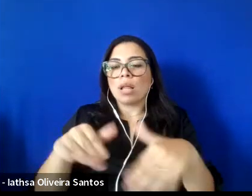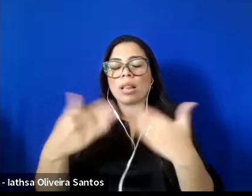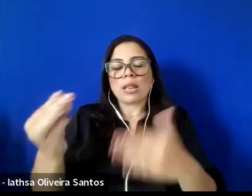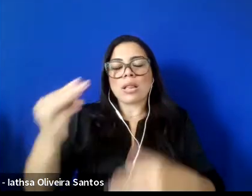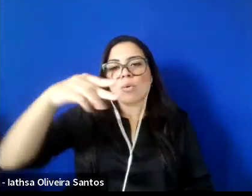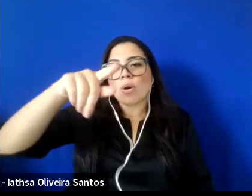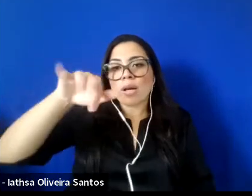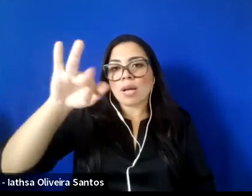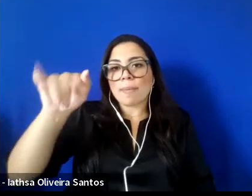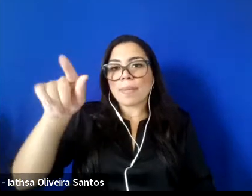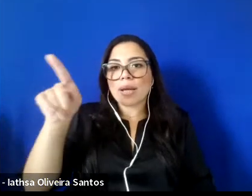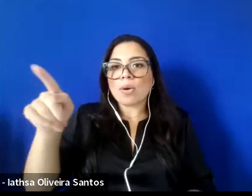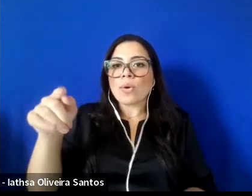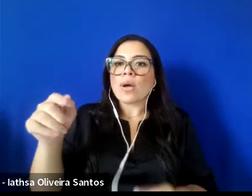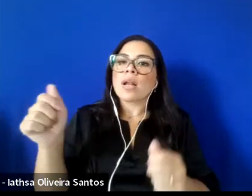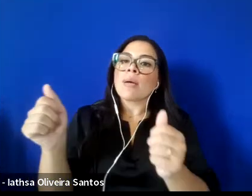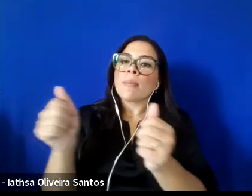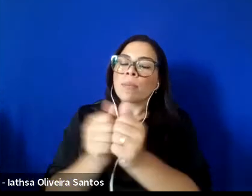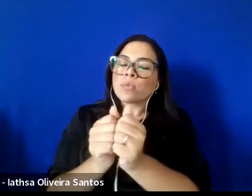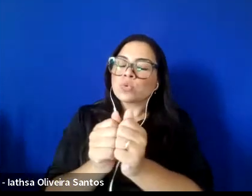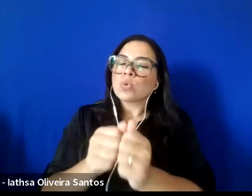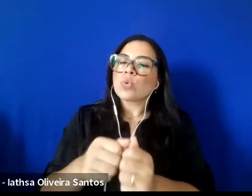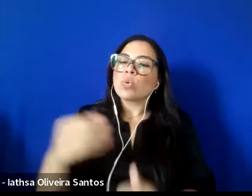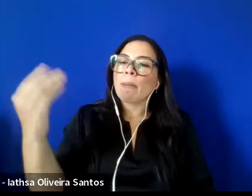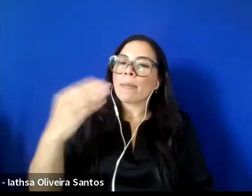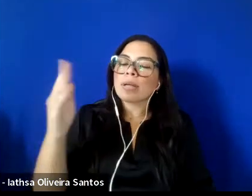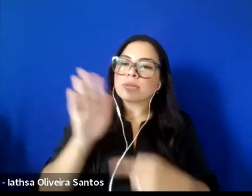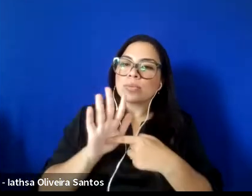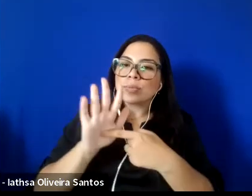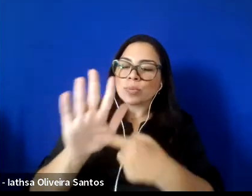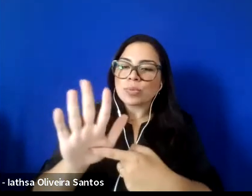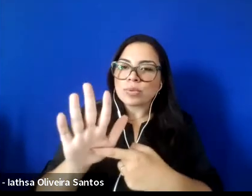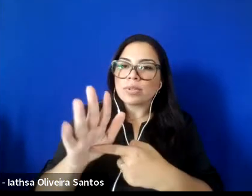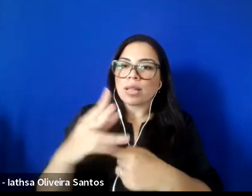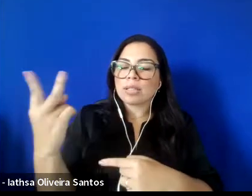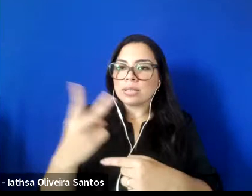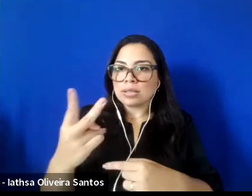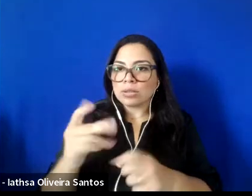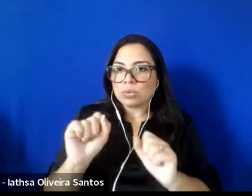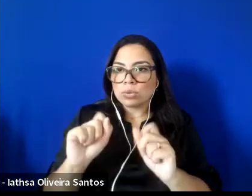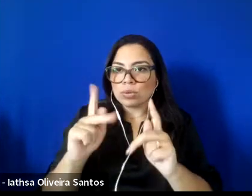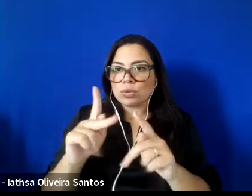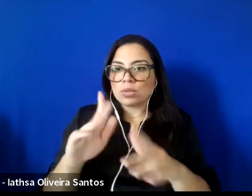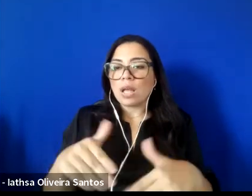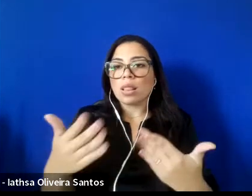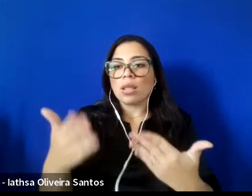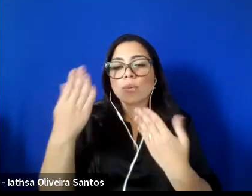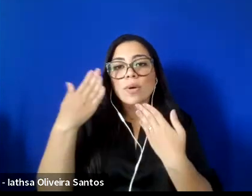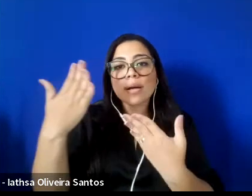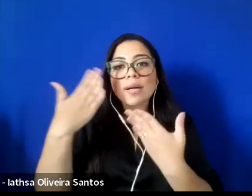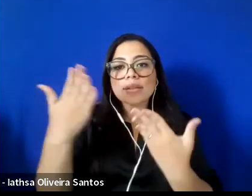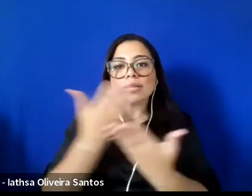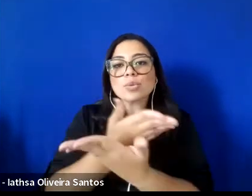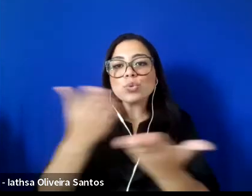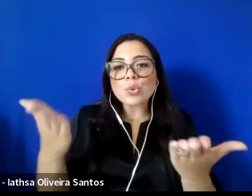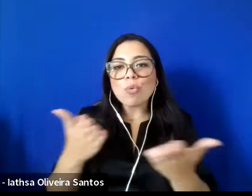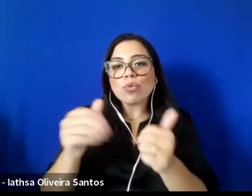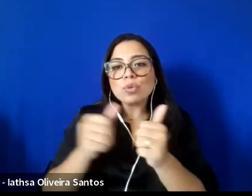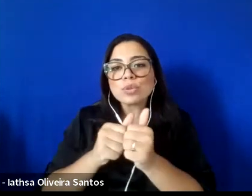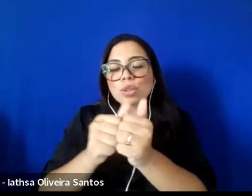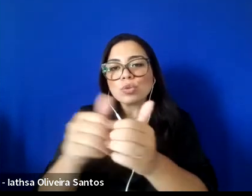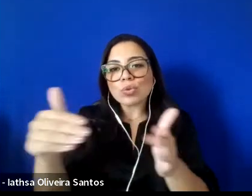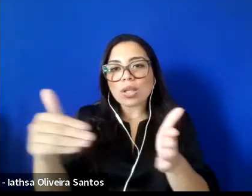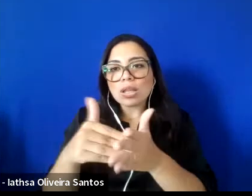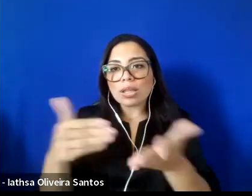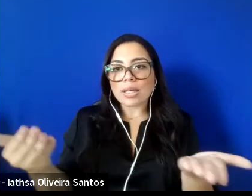ele estará presente para apresentar a segunda proposta também. Eu quero agradecer a todos que ficaram conosco até